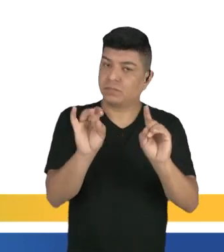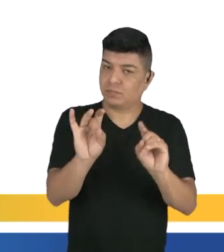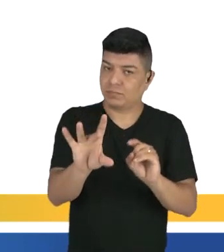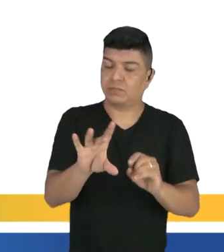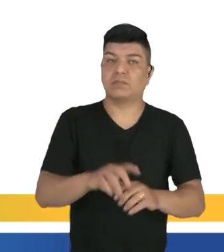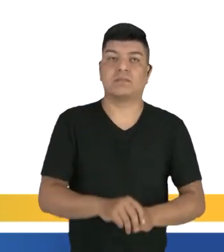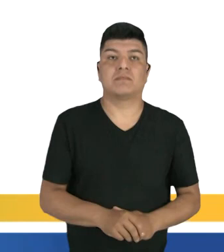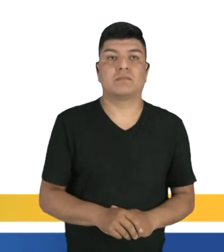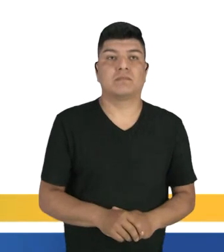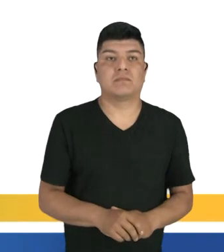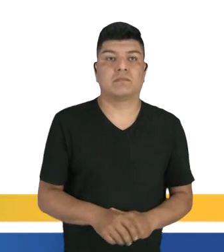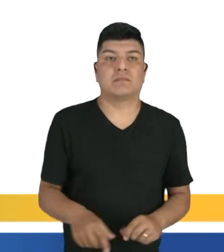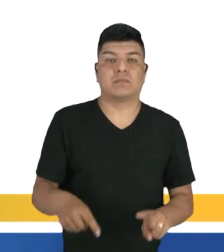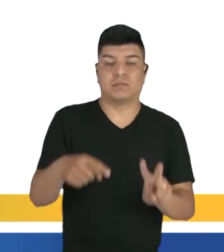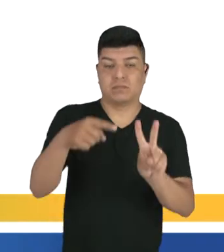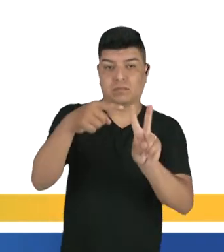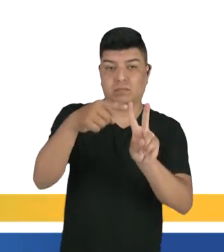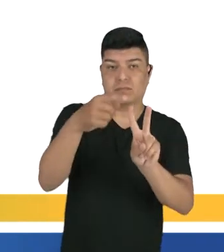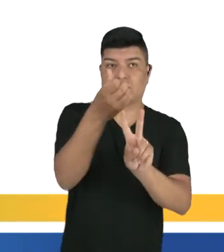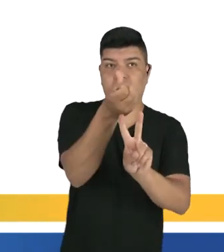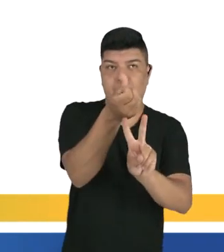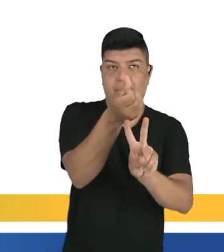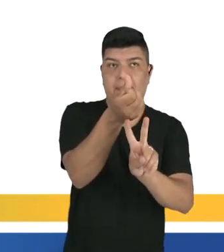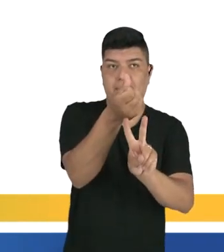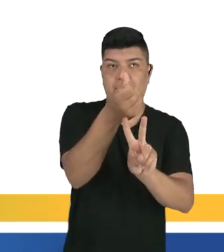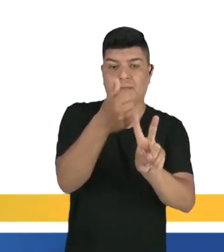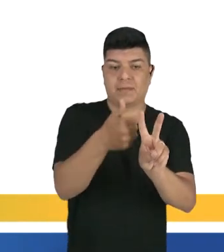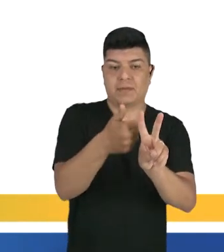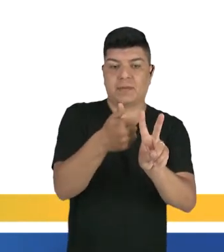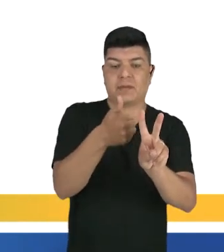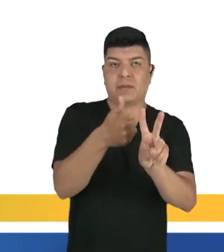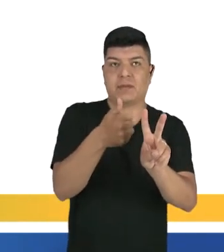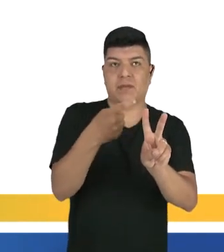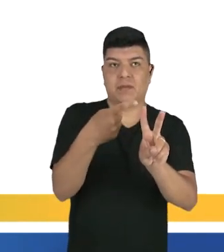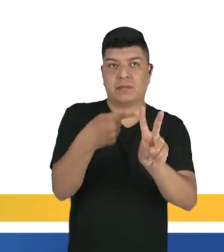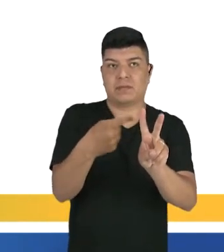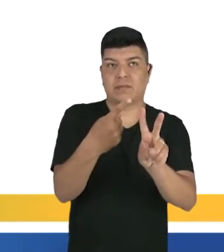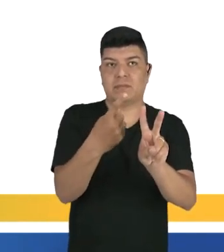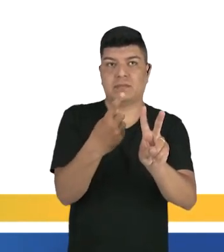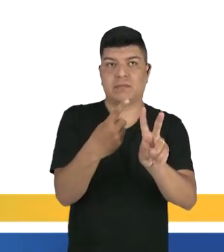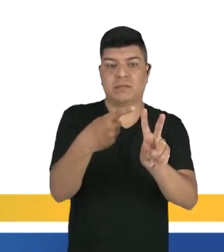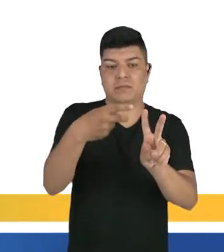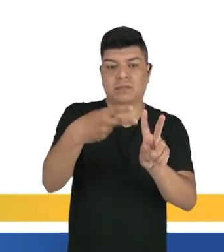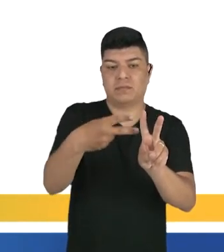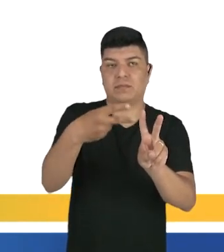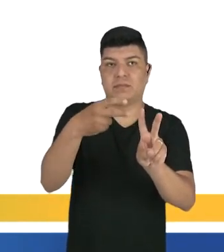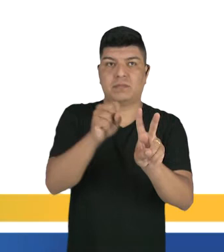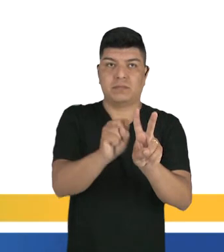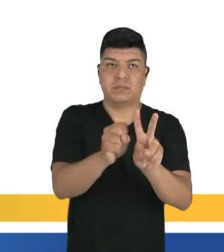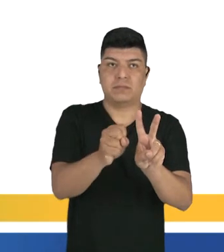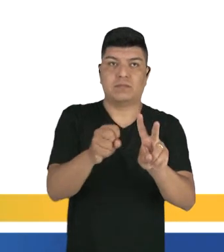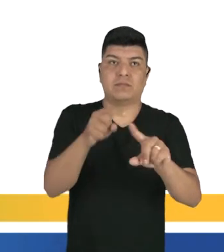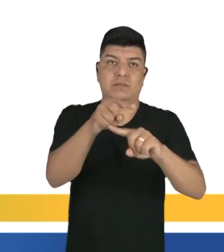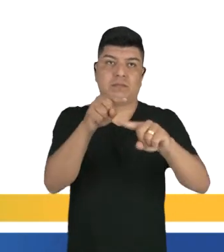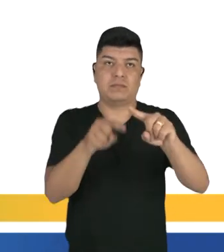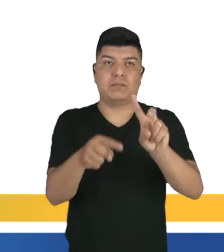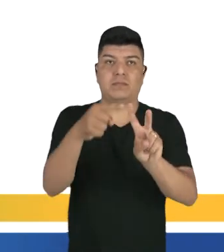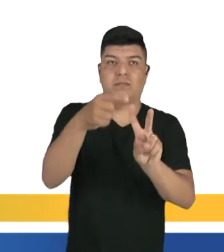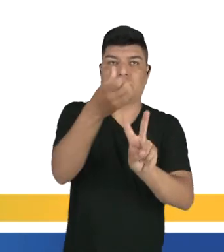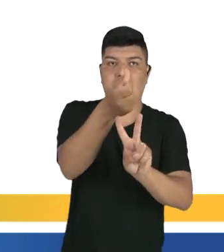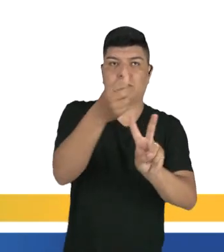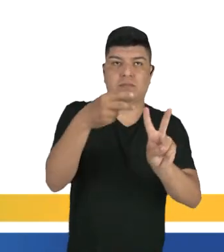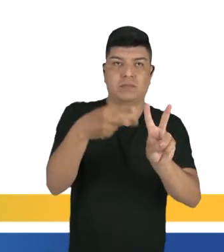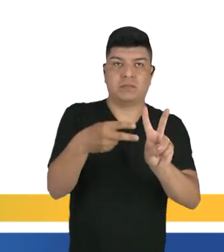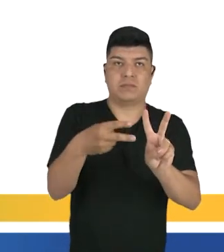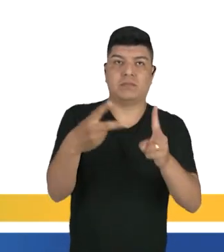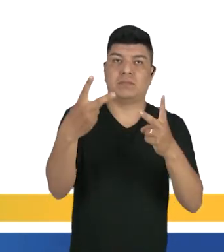divisão. Terceiro exemplo, né, raiz sexta de 128 dividido pela raiz sexta de 2, daria raiz